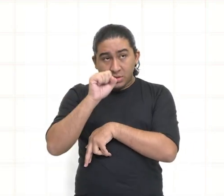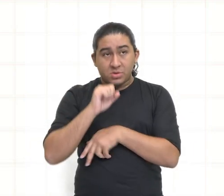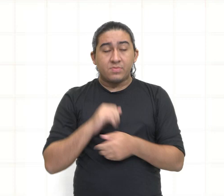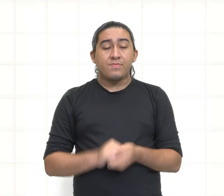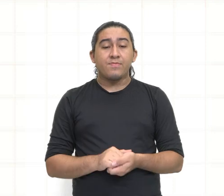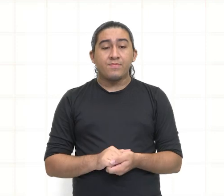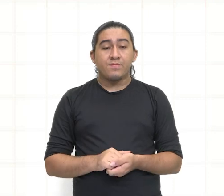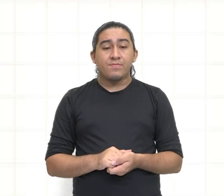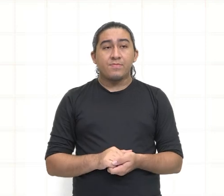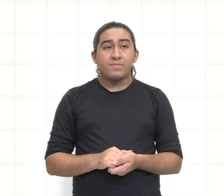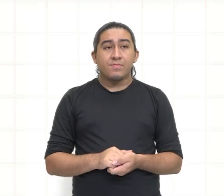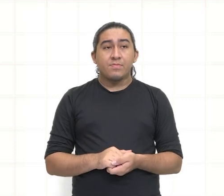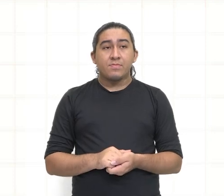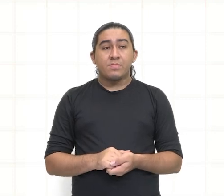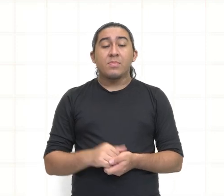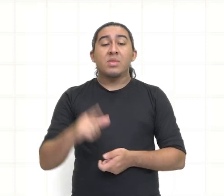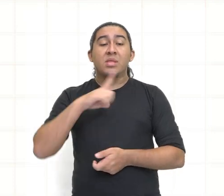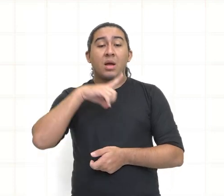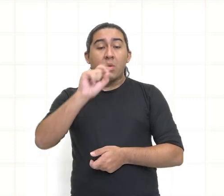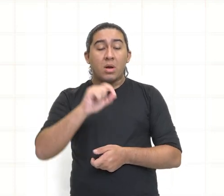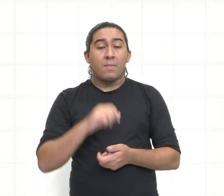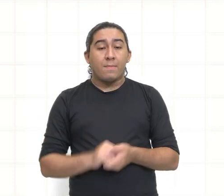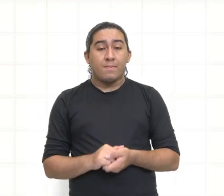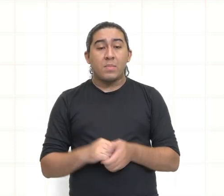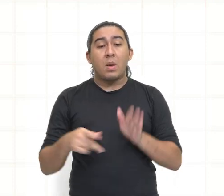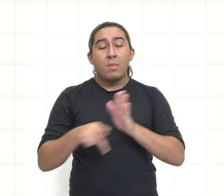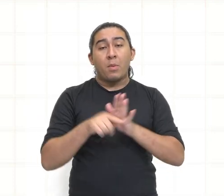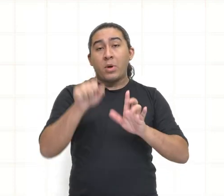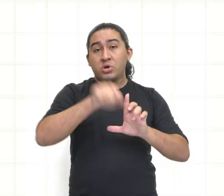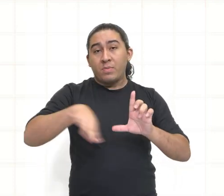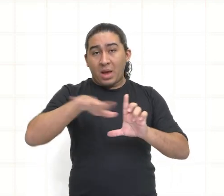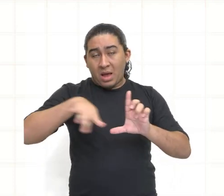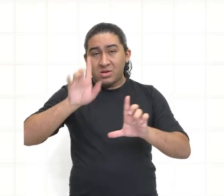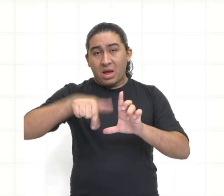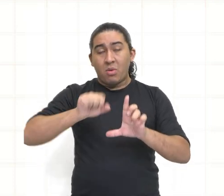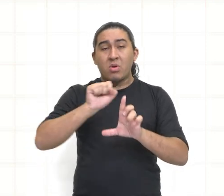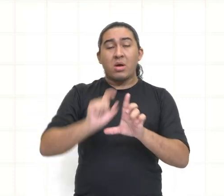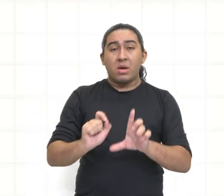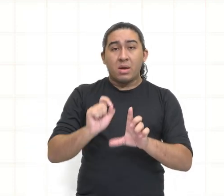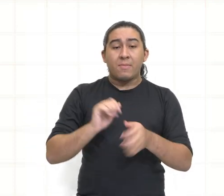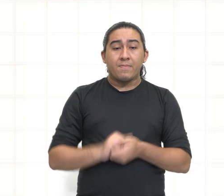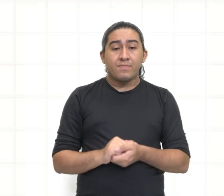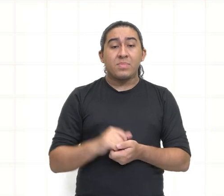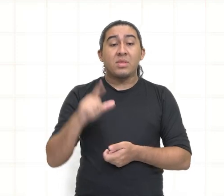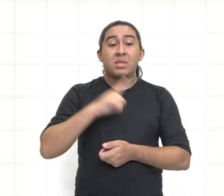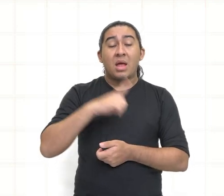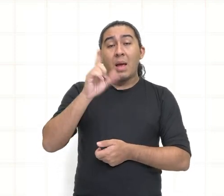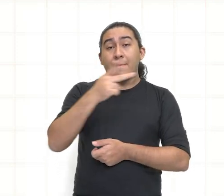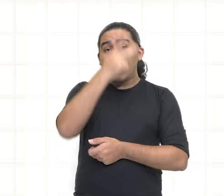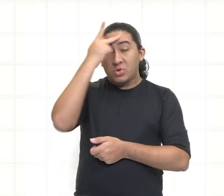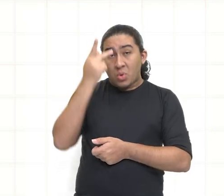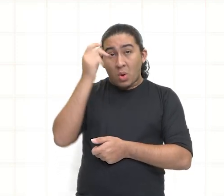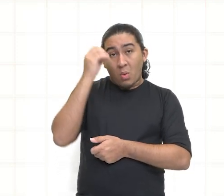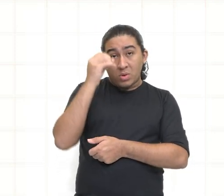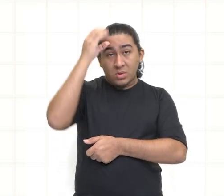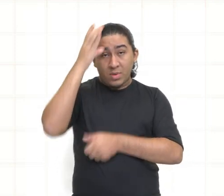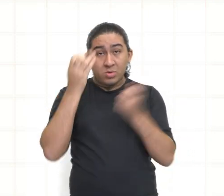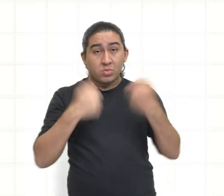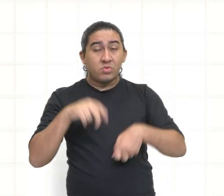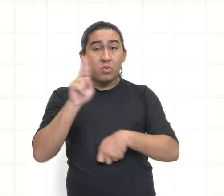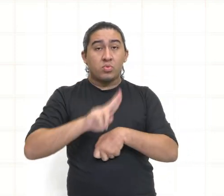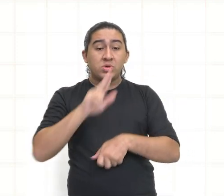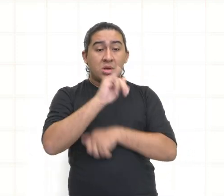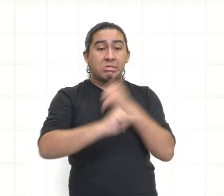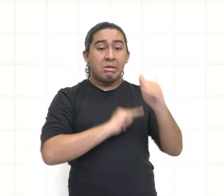aprendizagem. Vamos verificar as plataformas de e-learning, que significa o quê? o conhecimento através da